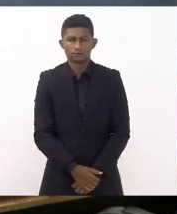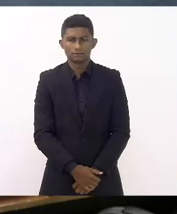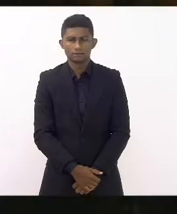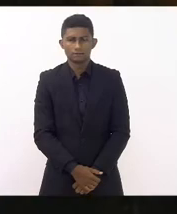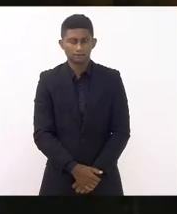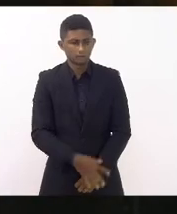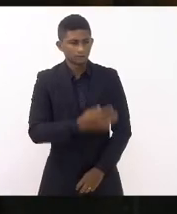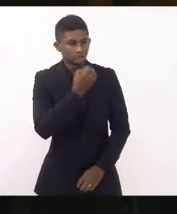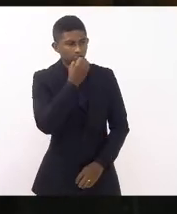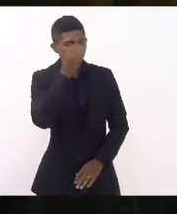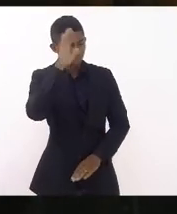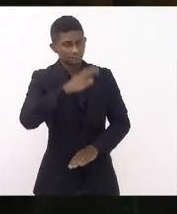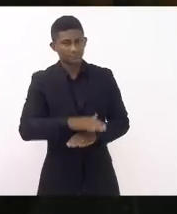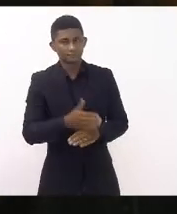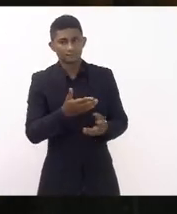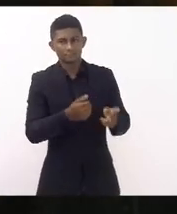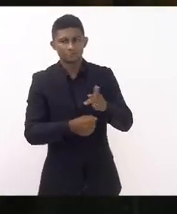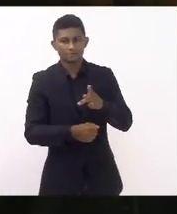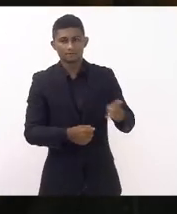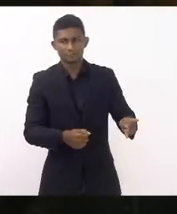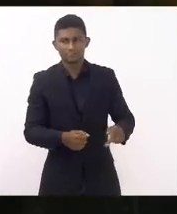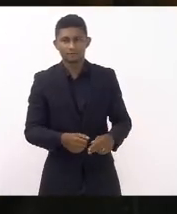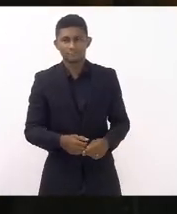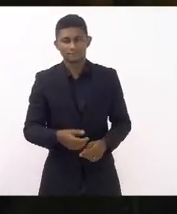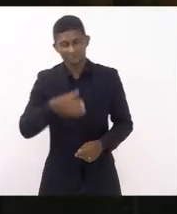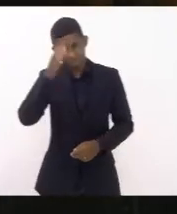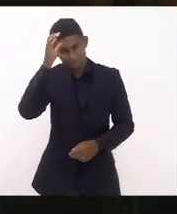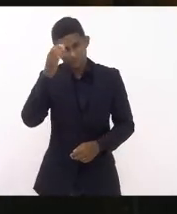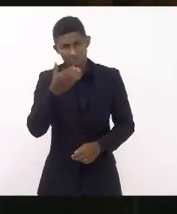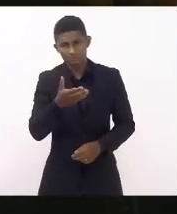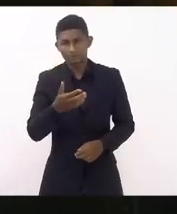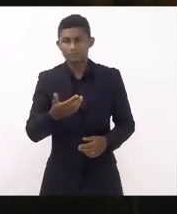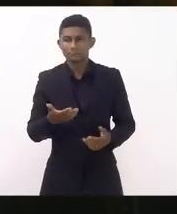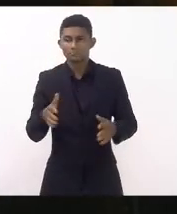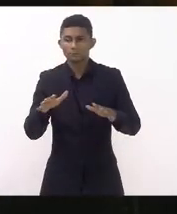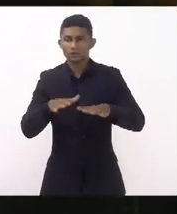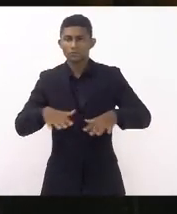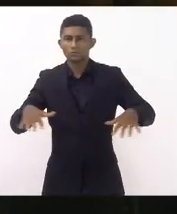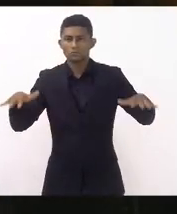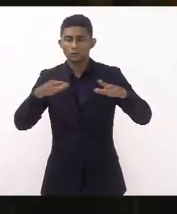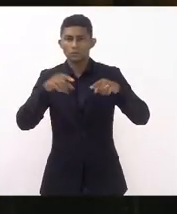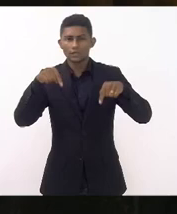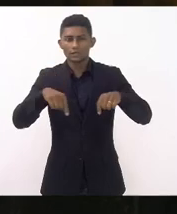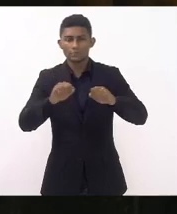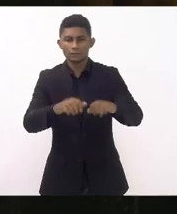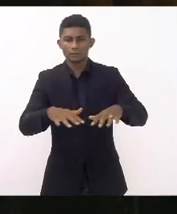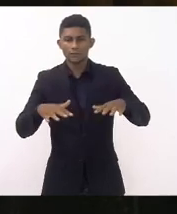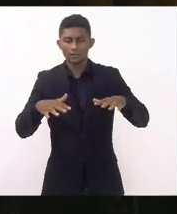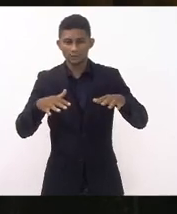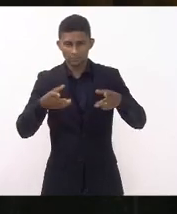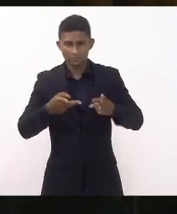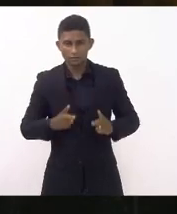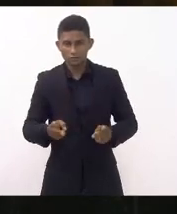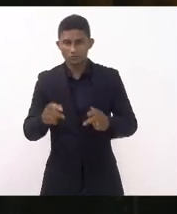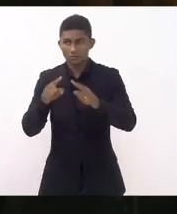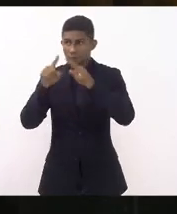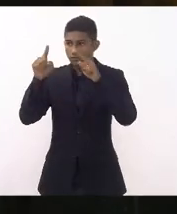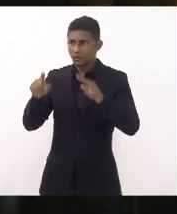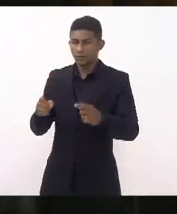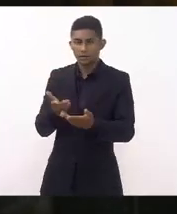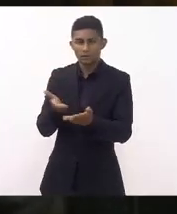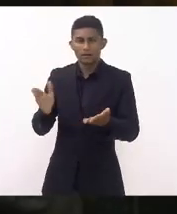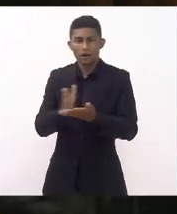Boa tarde, presidente, deputada Tia Ju. Boa tarde a todos que estão aqui ainda no plenário, servidores, a todos que